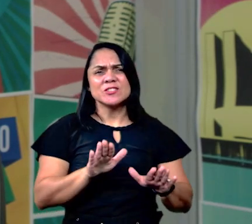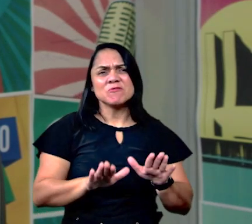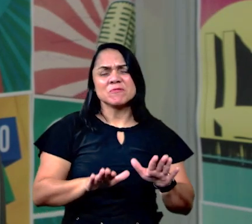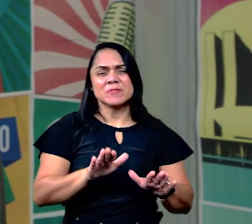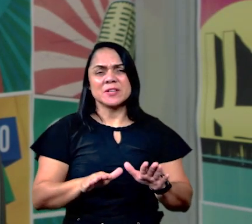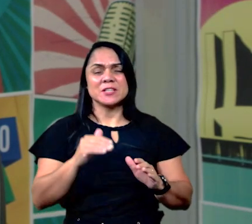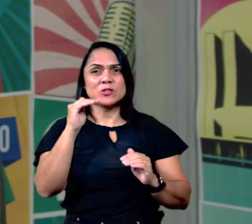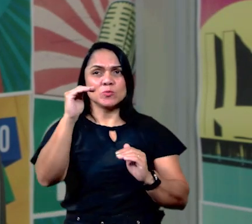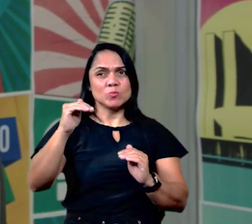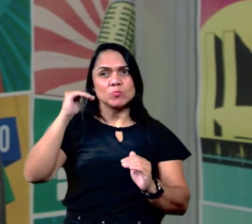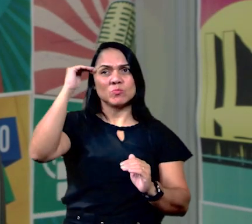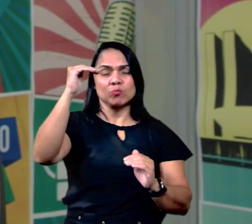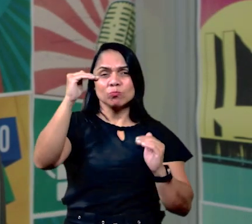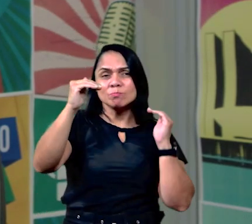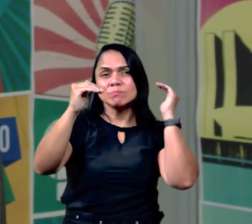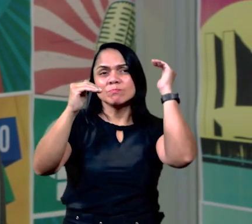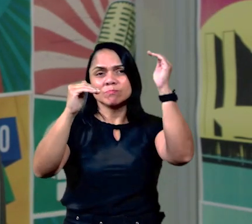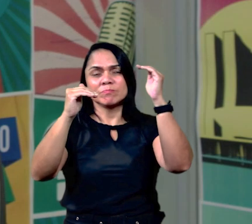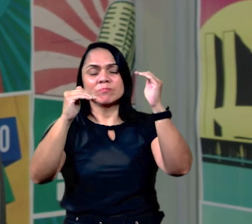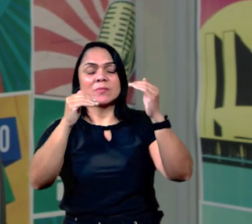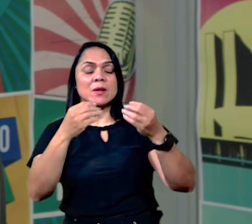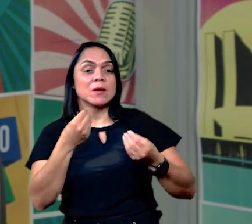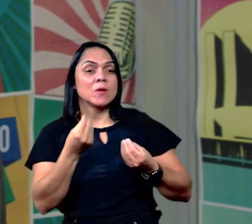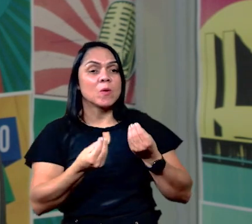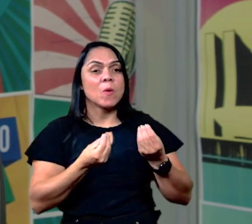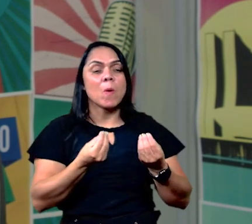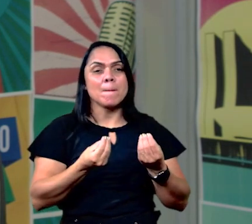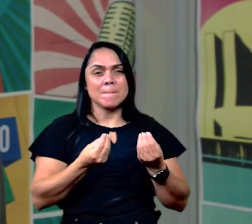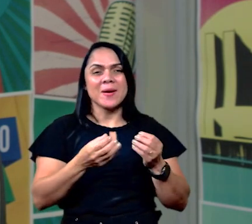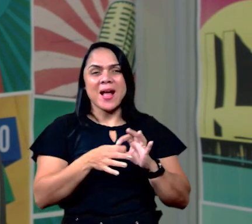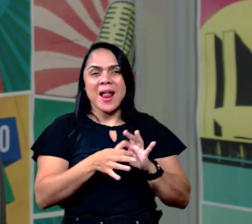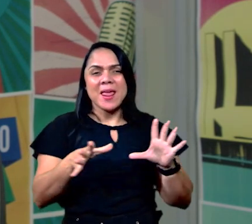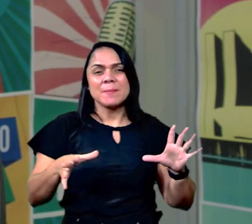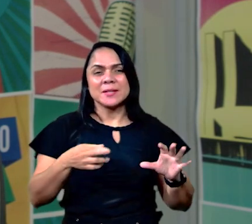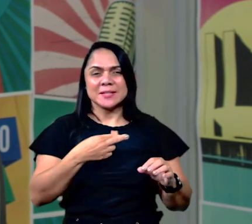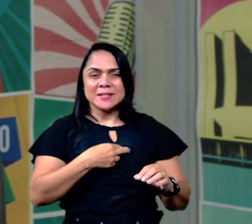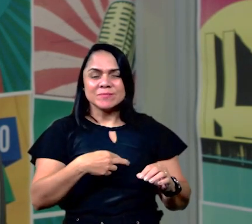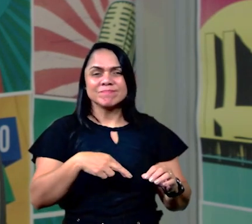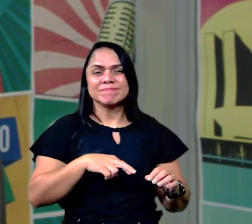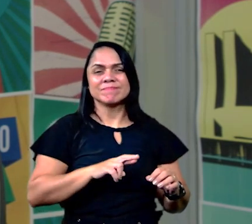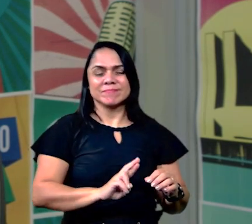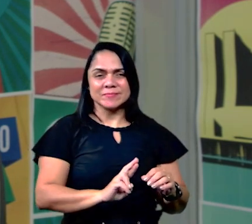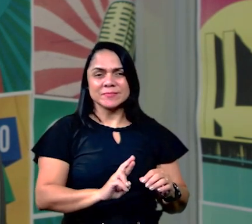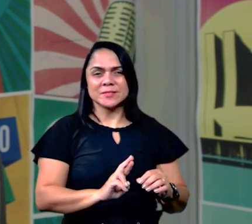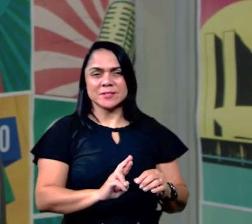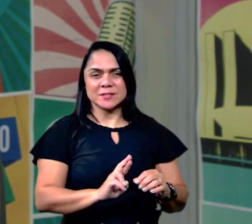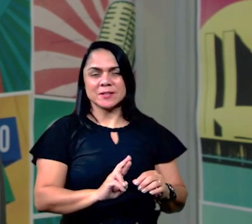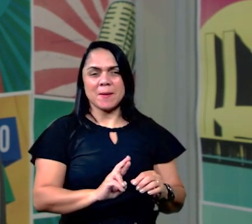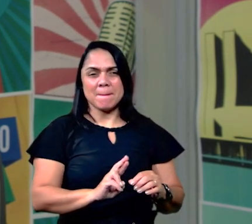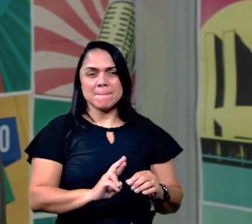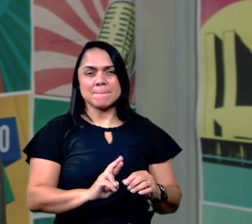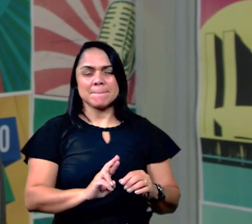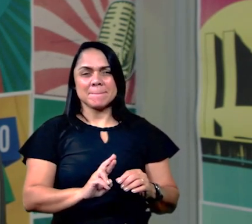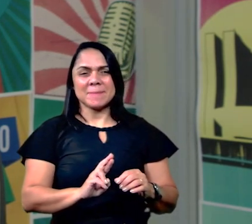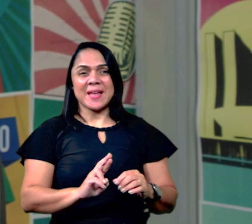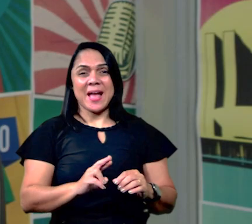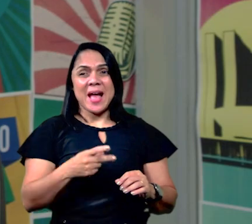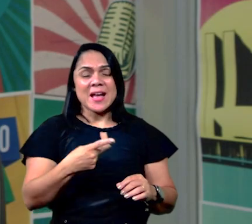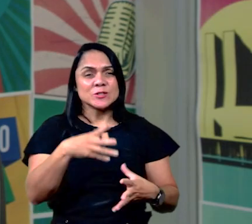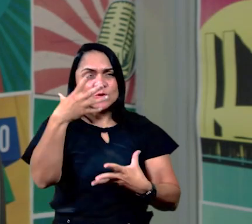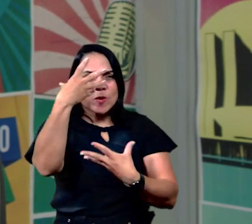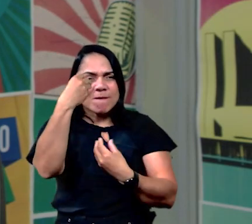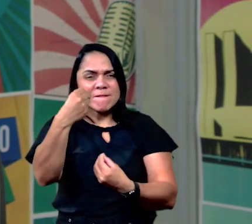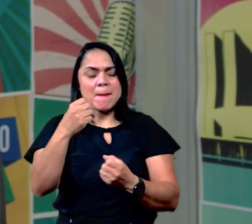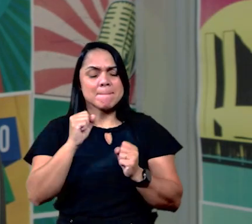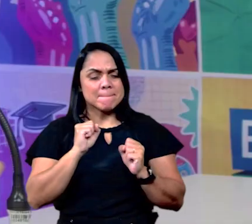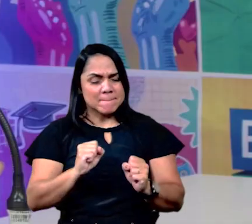né? E até que ponto a liberdade de expressão, de expressar a própria fé pode ser